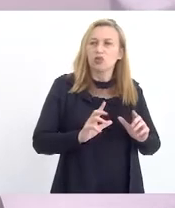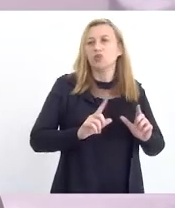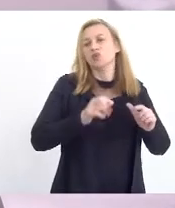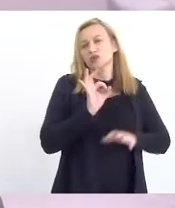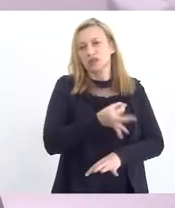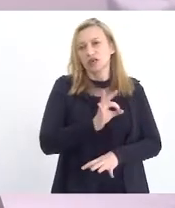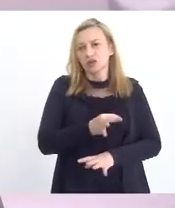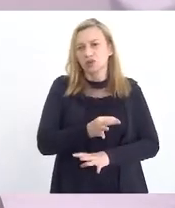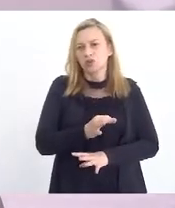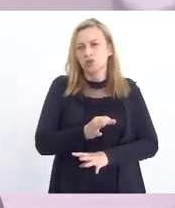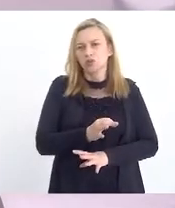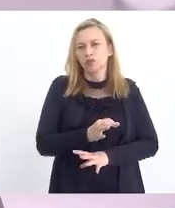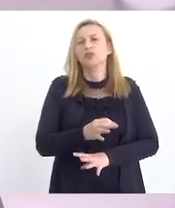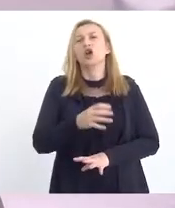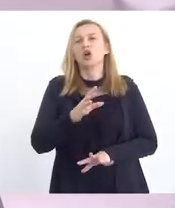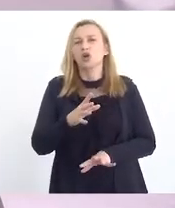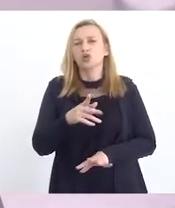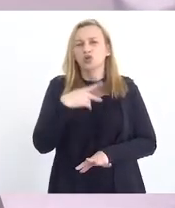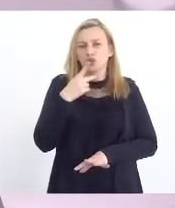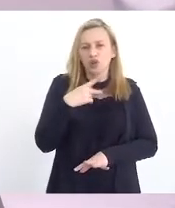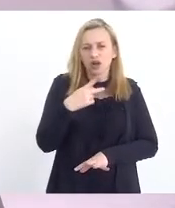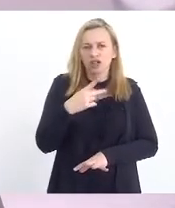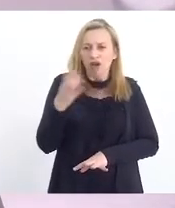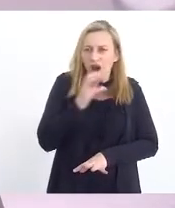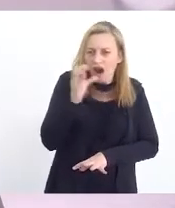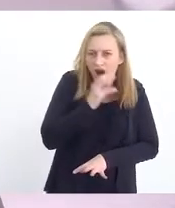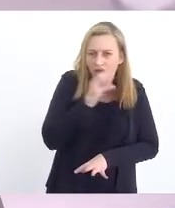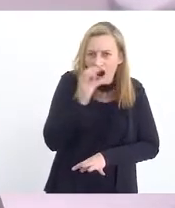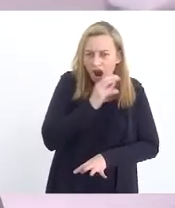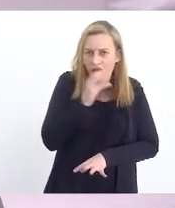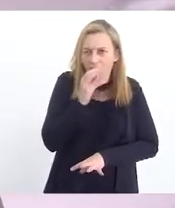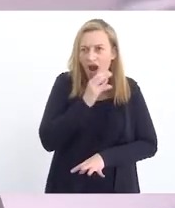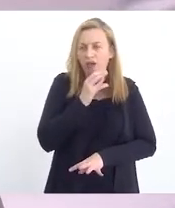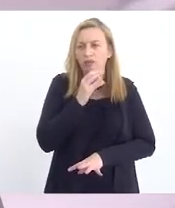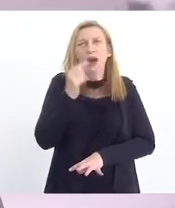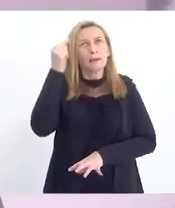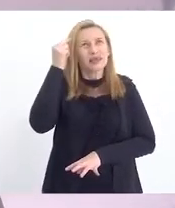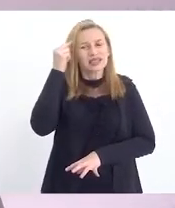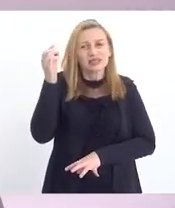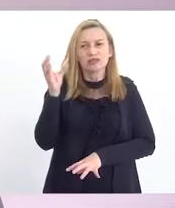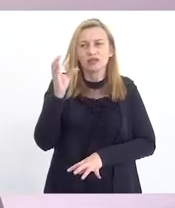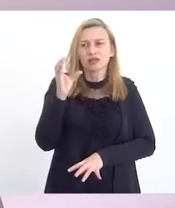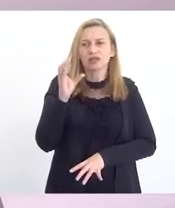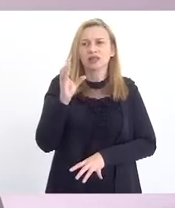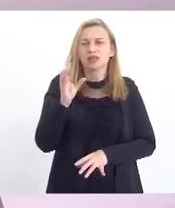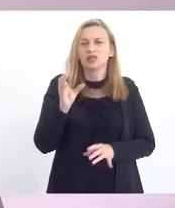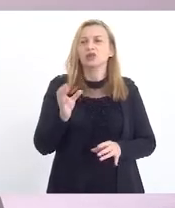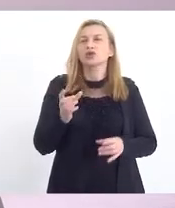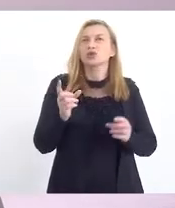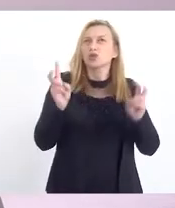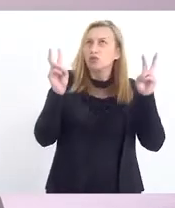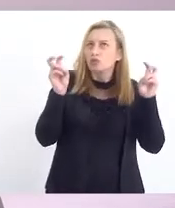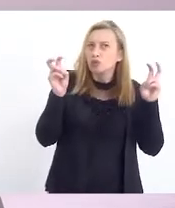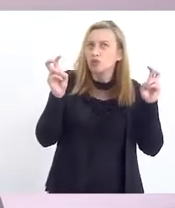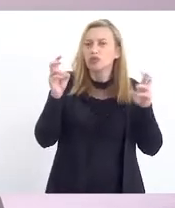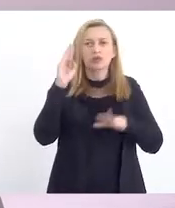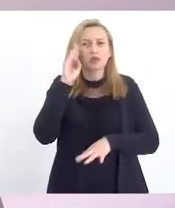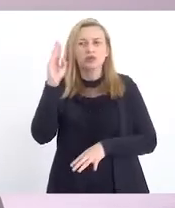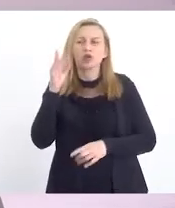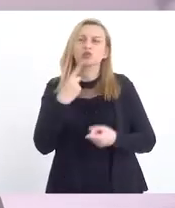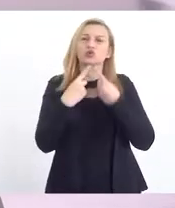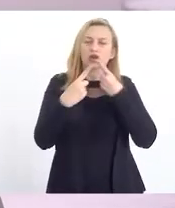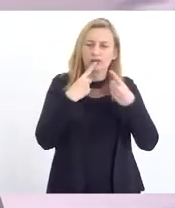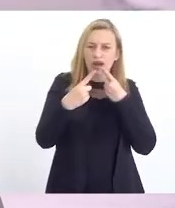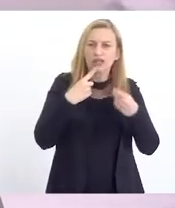foi... Estou sendo aqui muito, muito apressado, fazendo uma reflexão muito sumária e apertada sobre o essencial dos debates